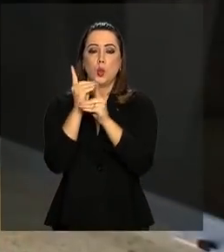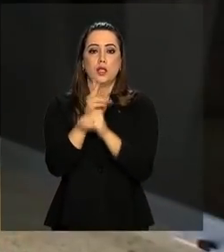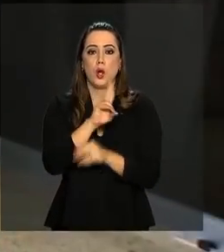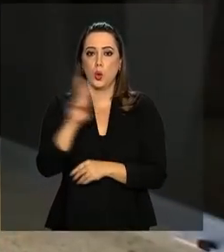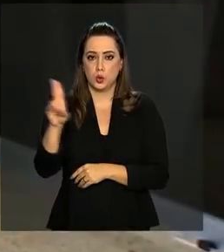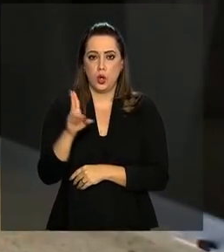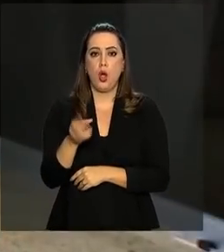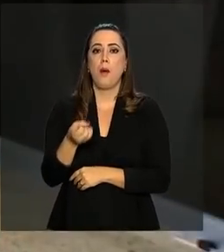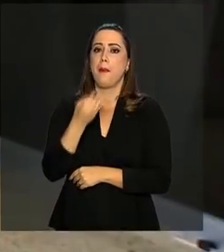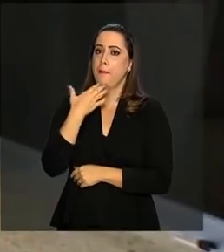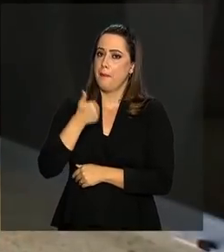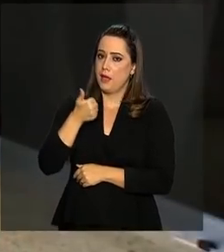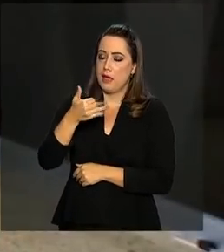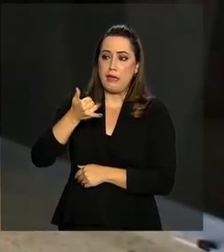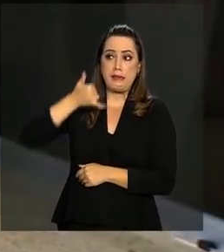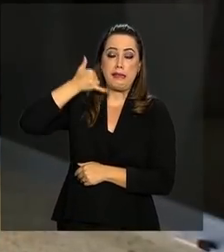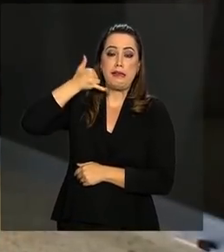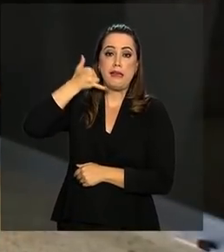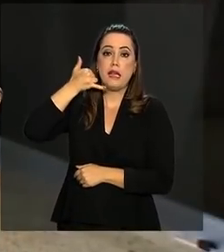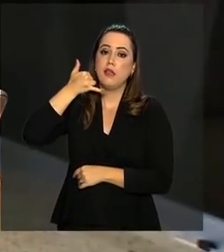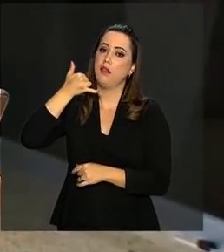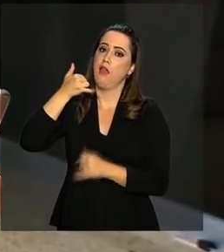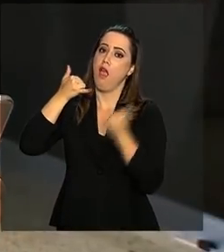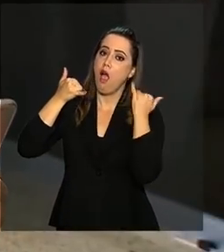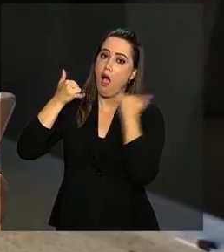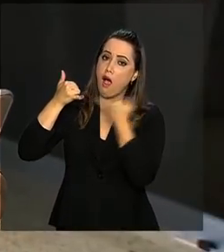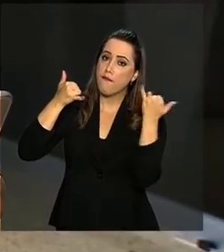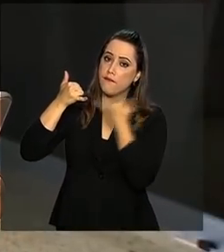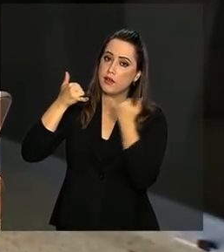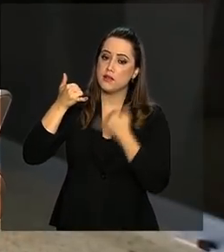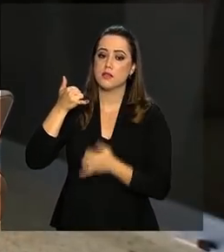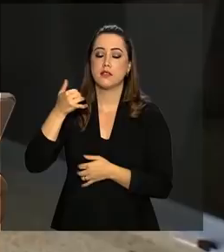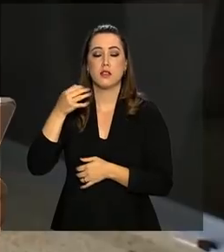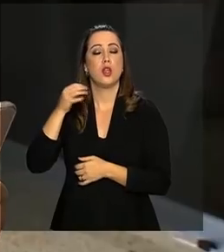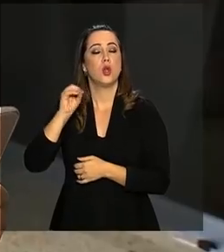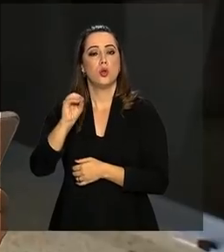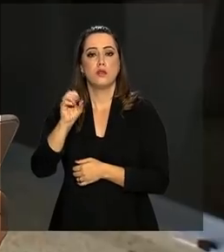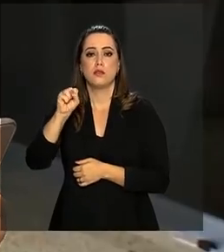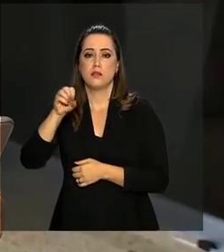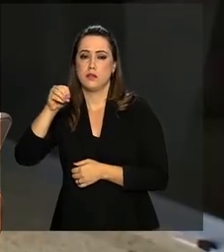e estiver bem, que ligue para a empresa avisando no